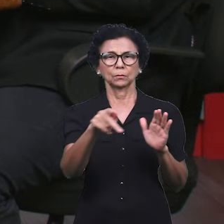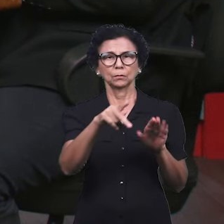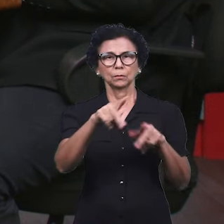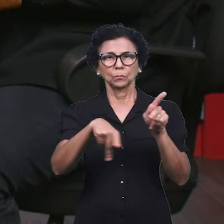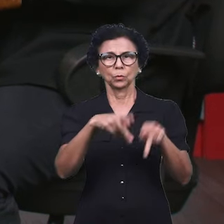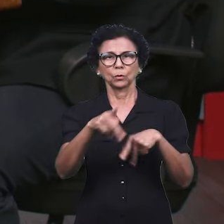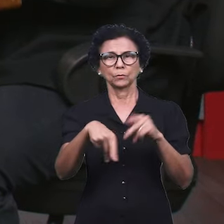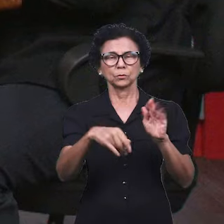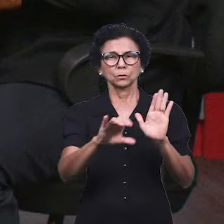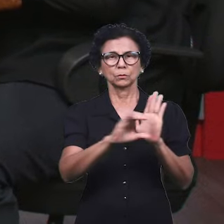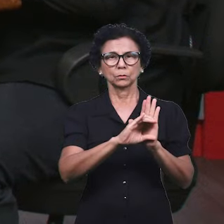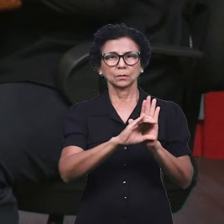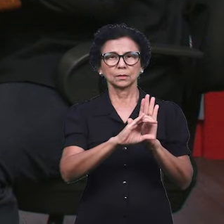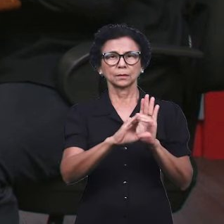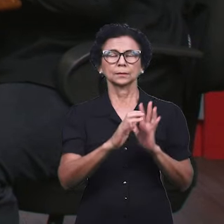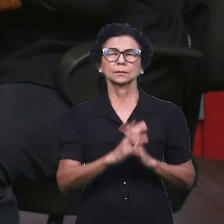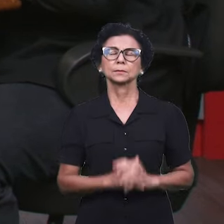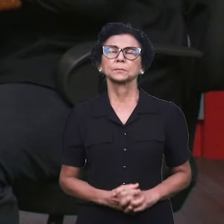Amém. Bom, vamos